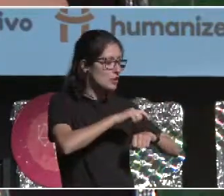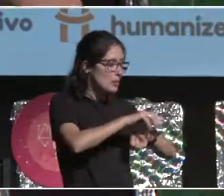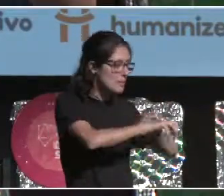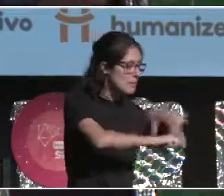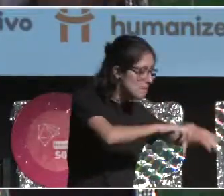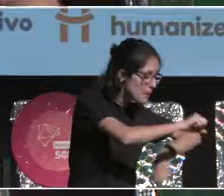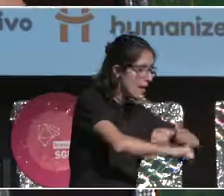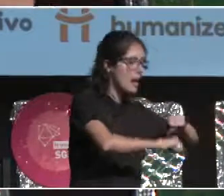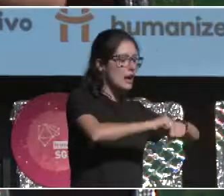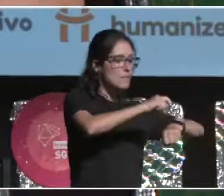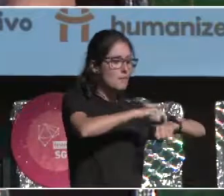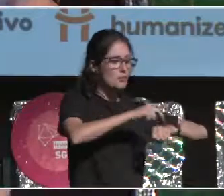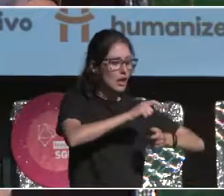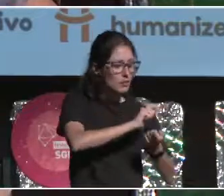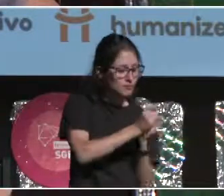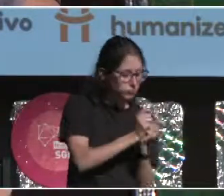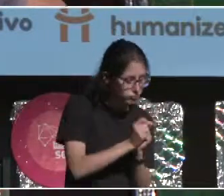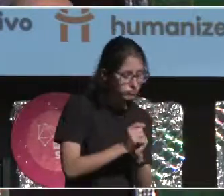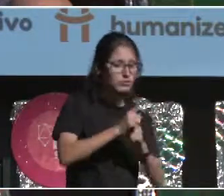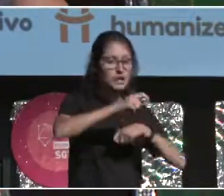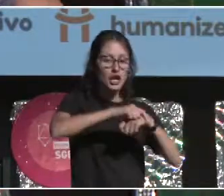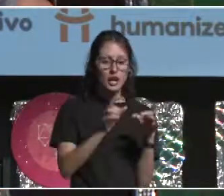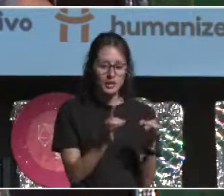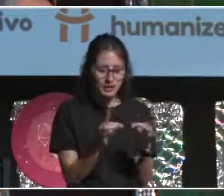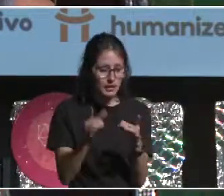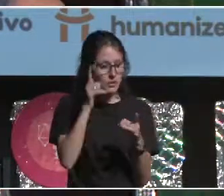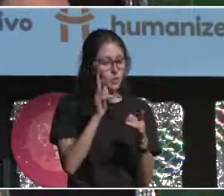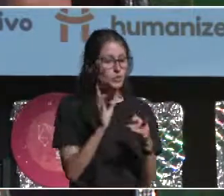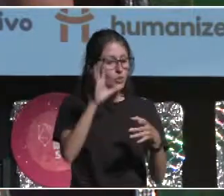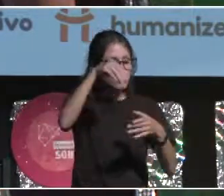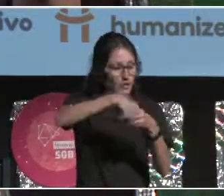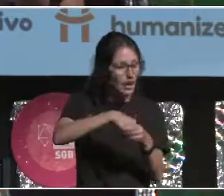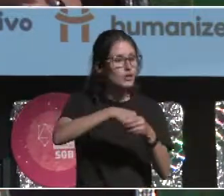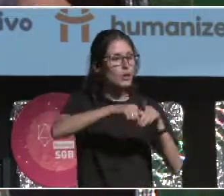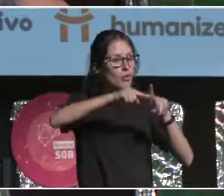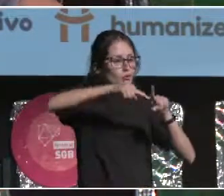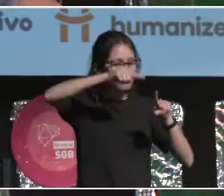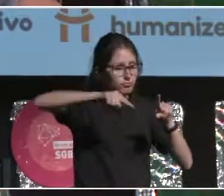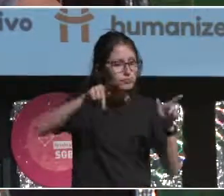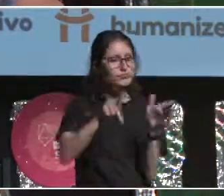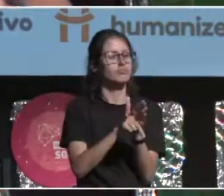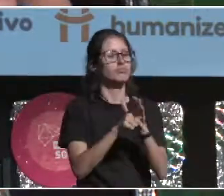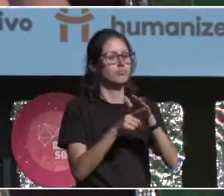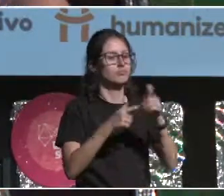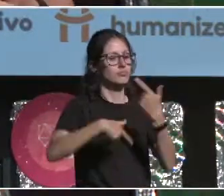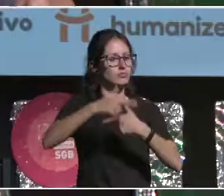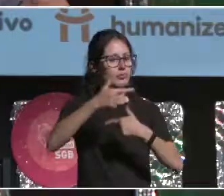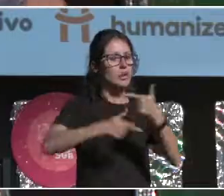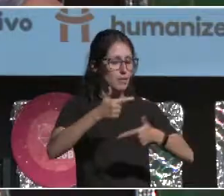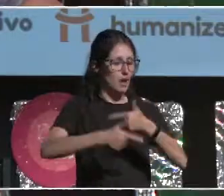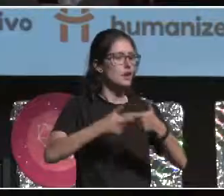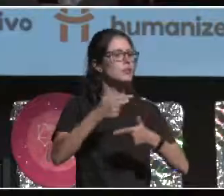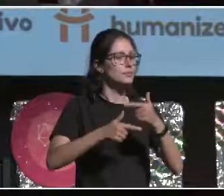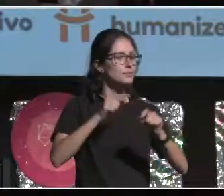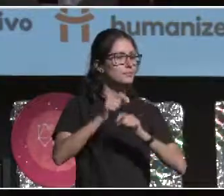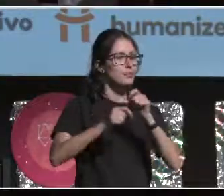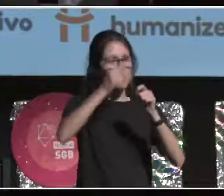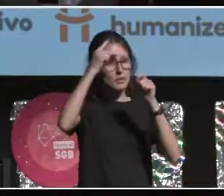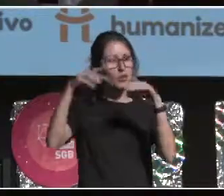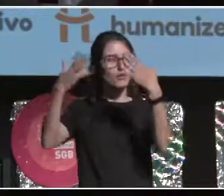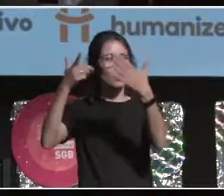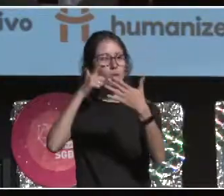produção e a distribuição, e incorporou isso no seu balanço, no seu modelo de negócio. Isso é o que os economistas chamam de internalizar suas